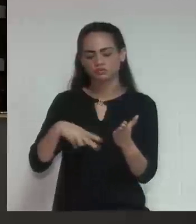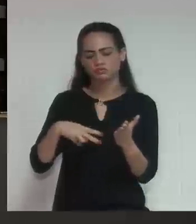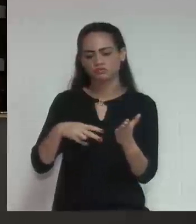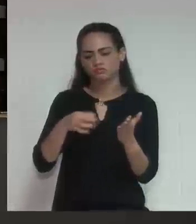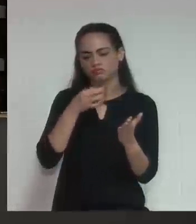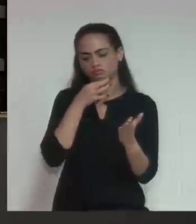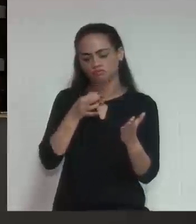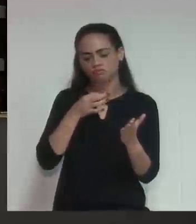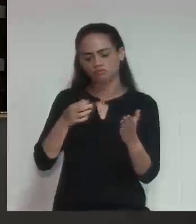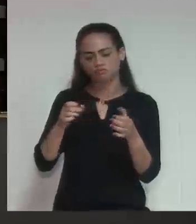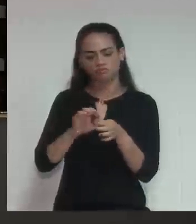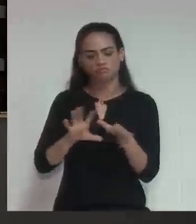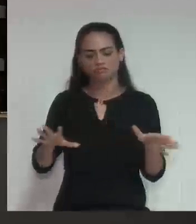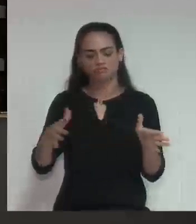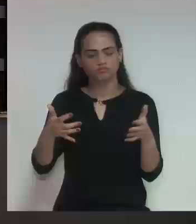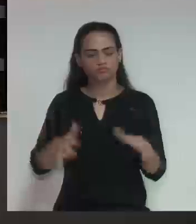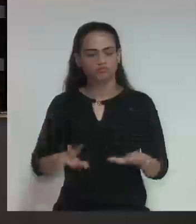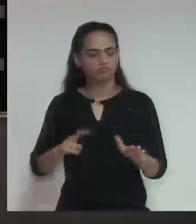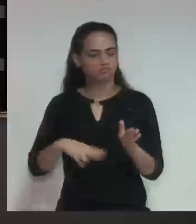indicações. Dispensadas.